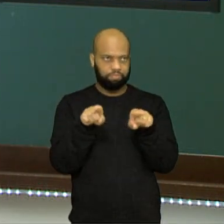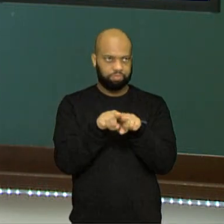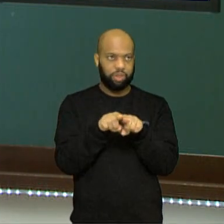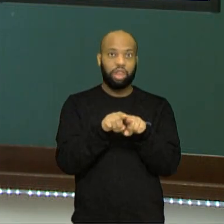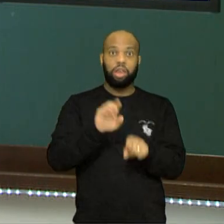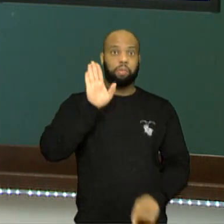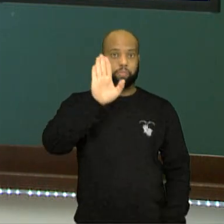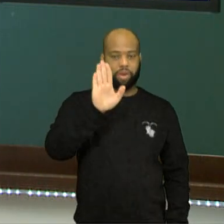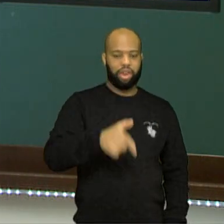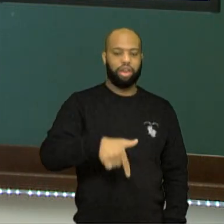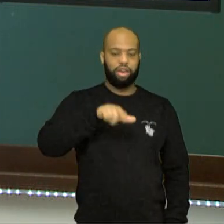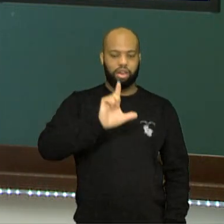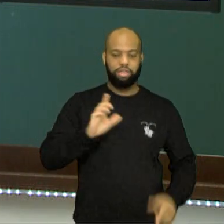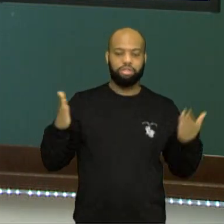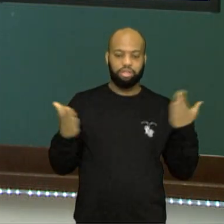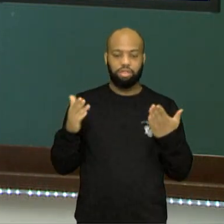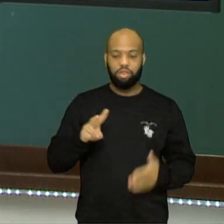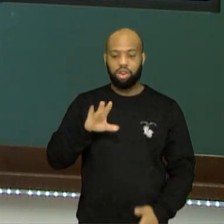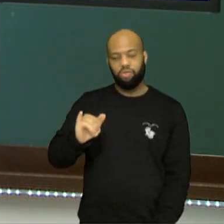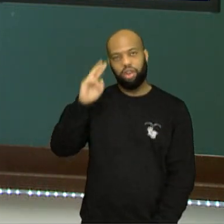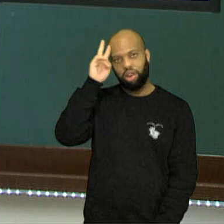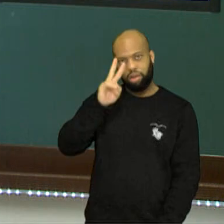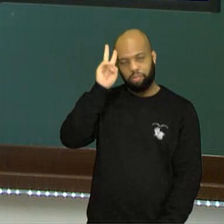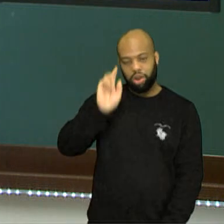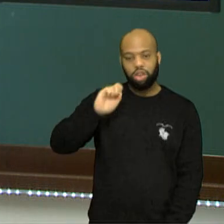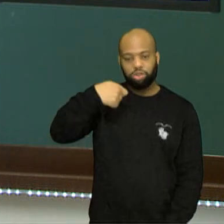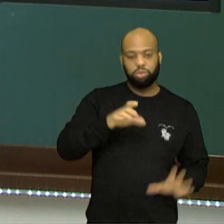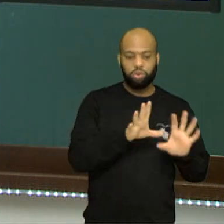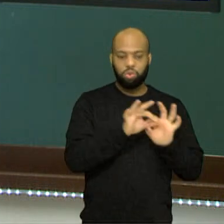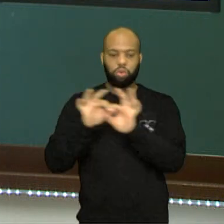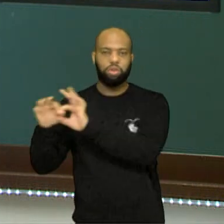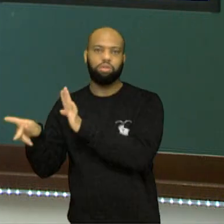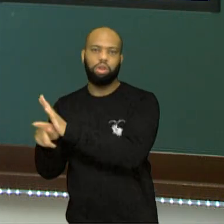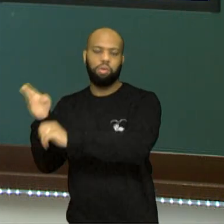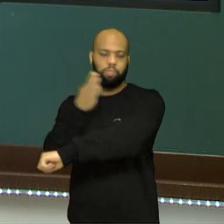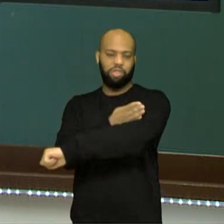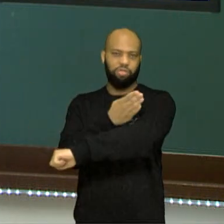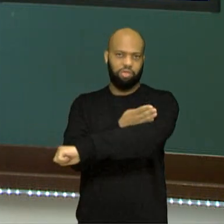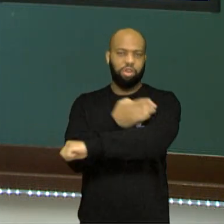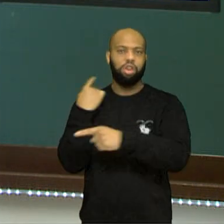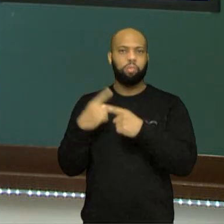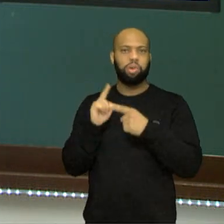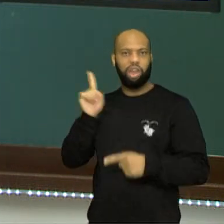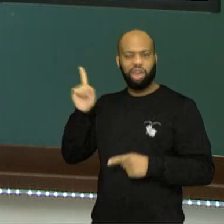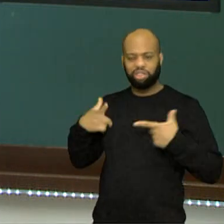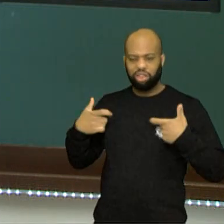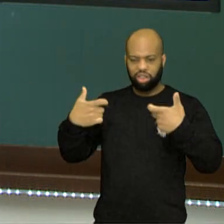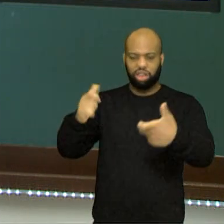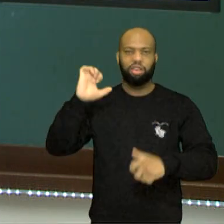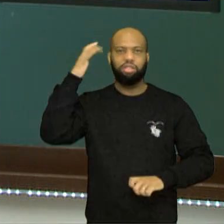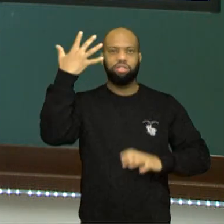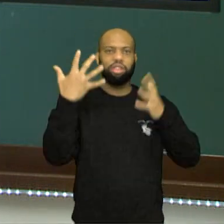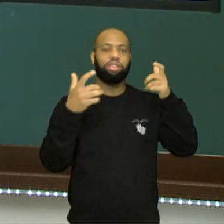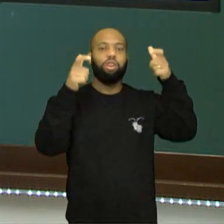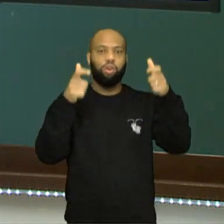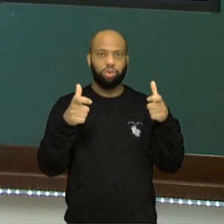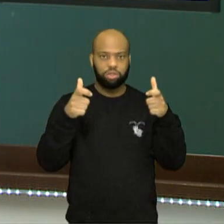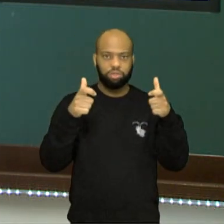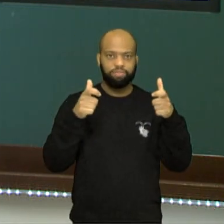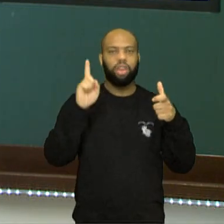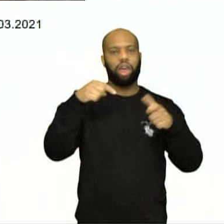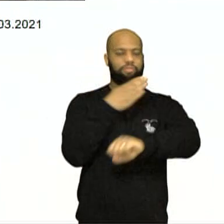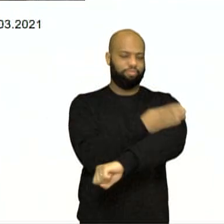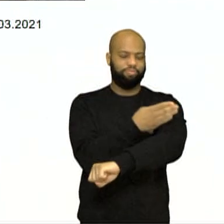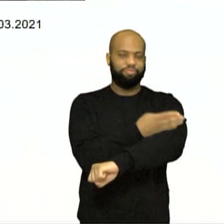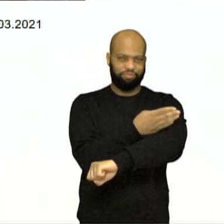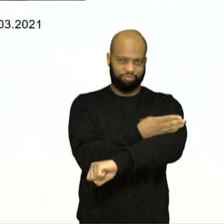Mas antes, pessoal, vamos relembrar um pouquinho sobre esse contexto medieval, porque esta guerra é uma guerra que acontece na Idade Média, certo?